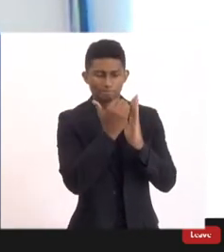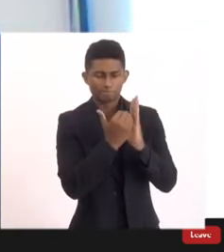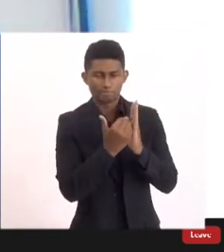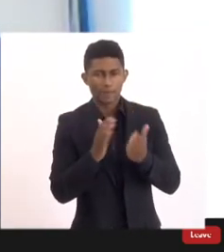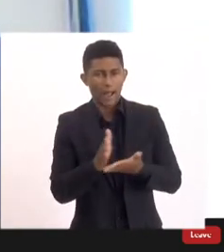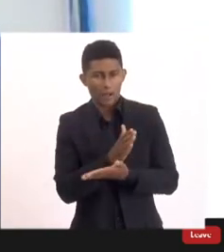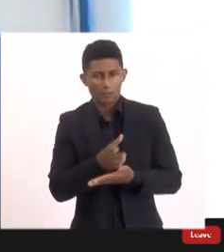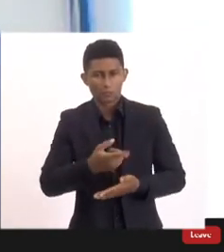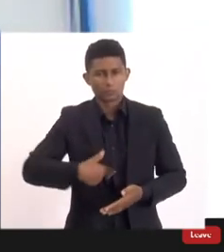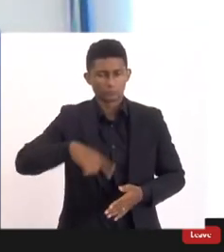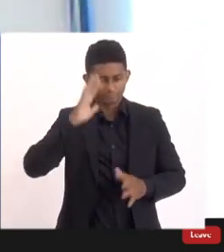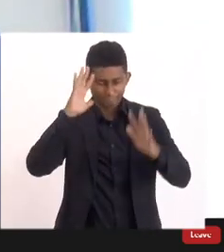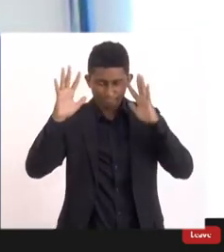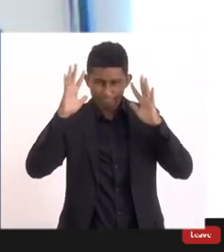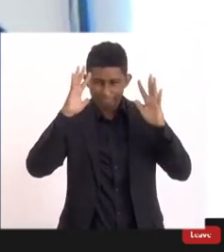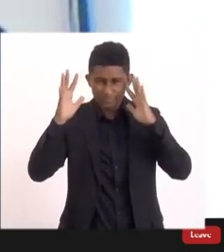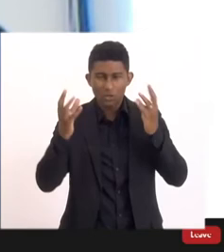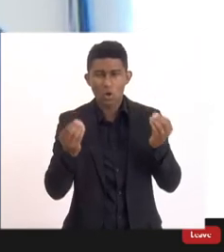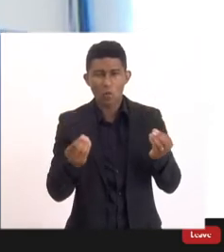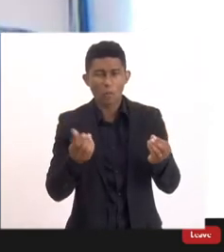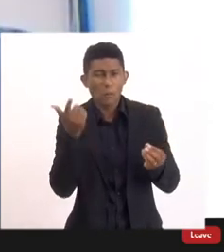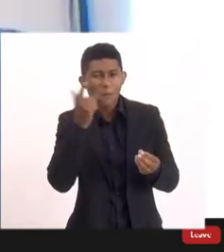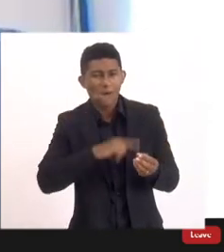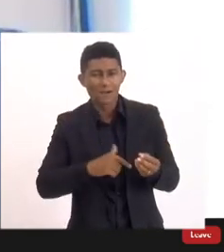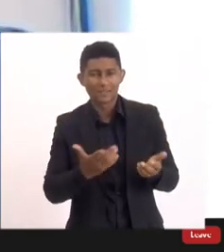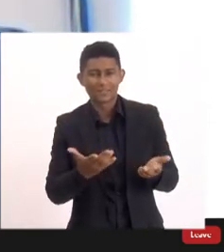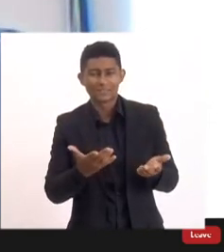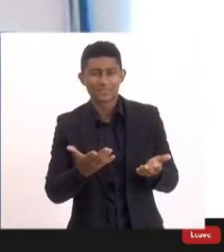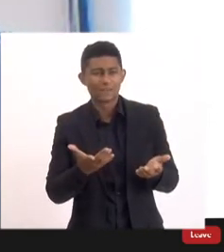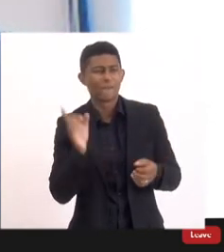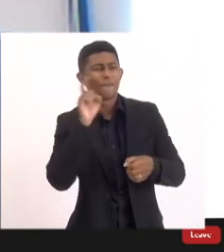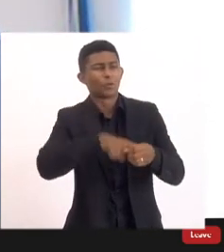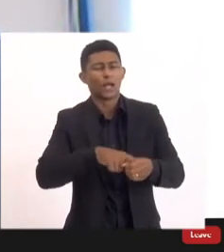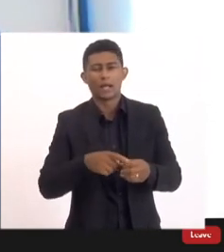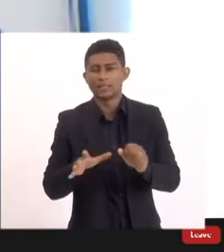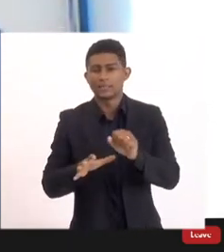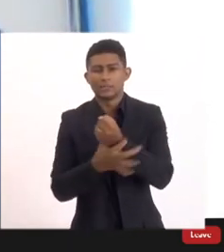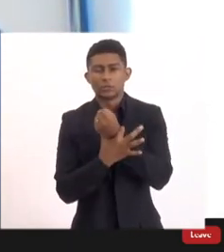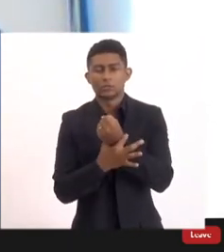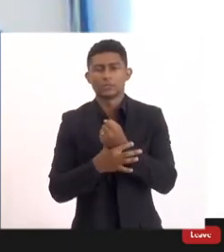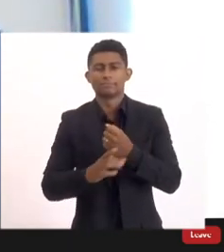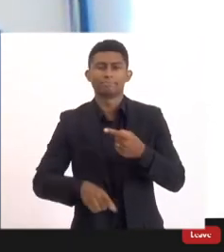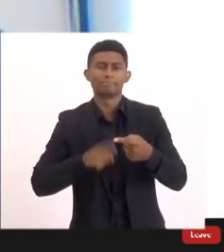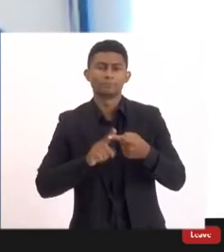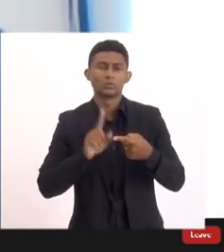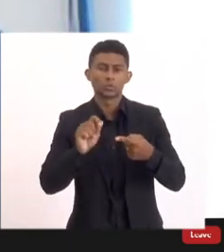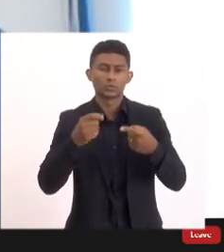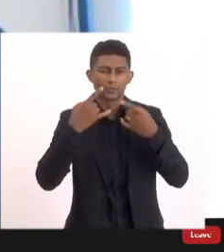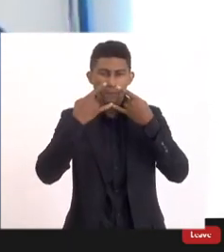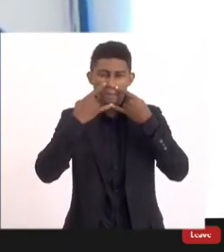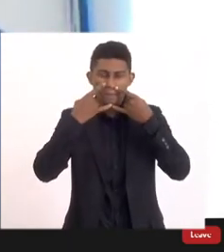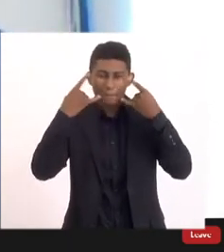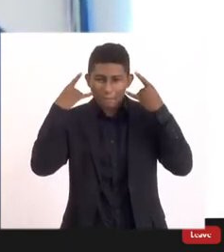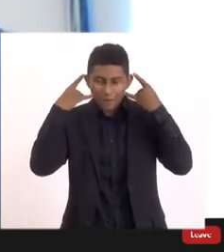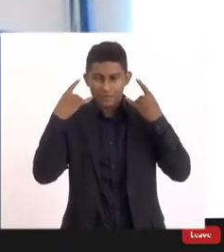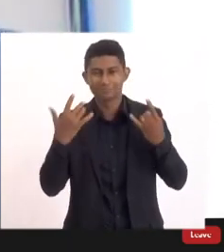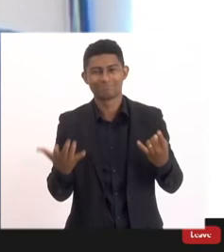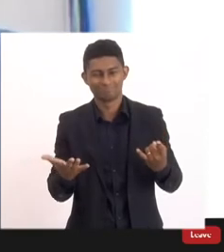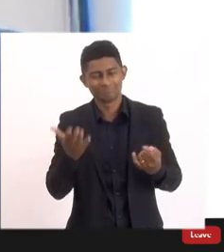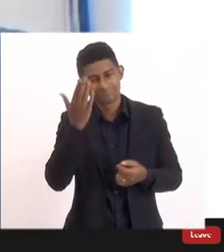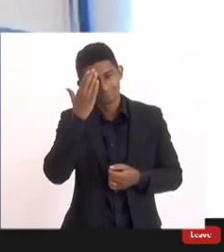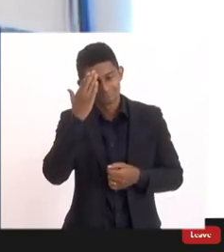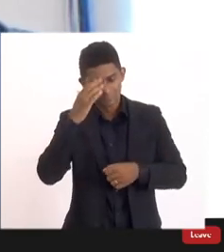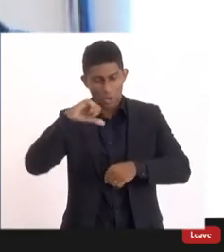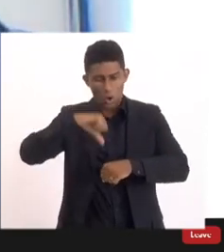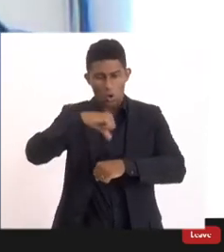esse retorno de forma segura. Um deles é a máscara, né? Especialmente no momento atual, onde o Omicron está em queda,